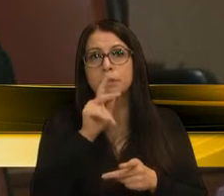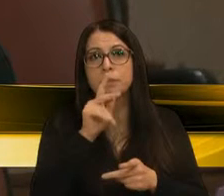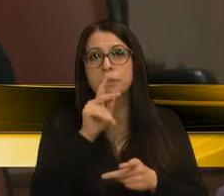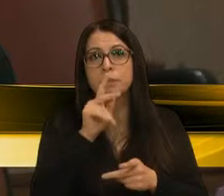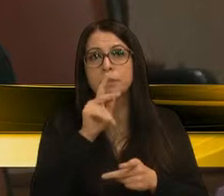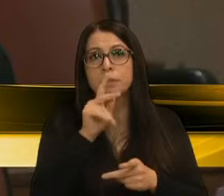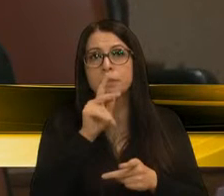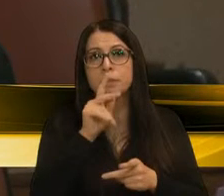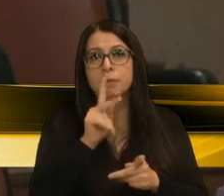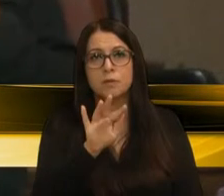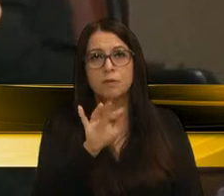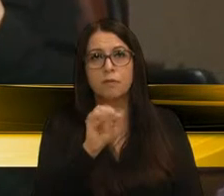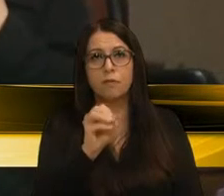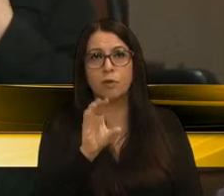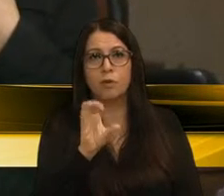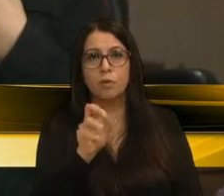Fiocar